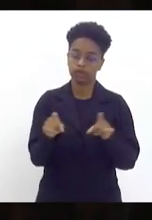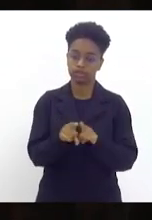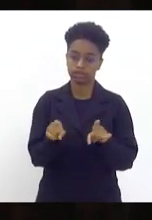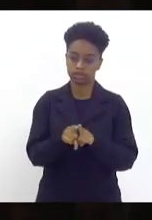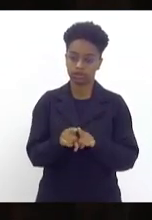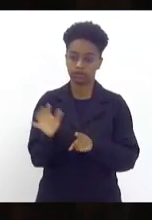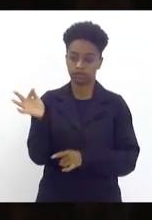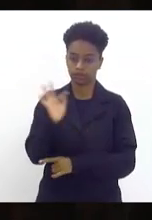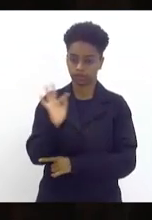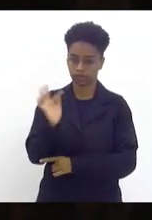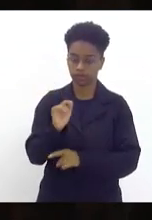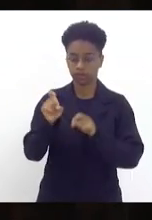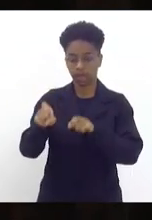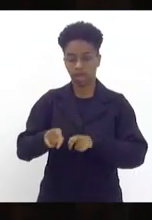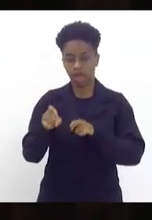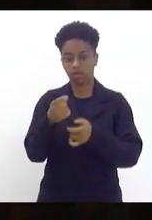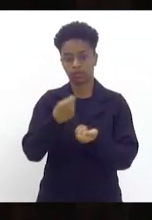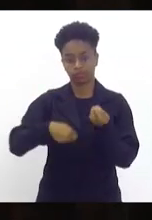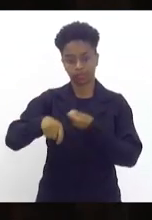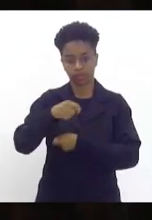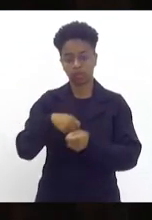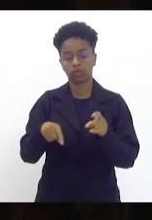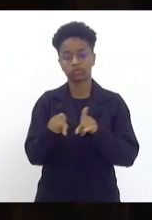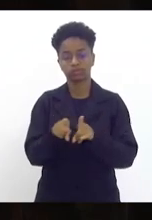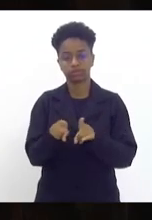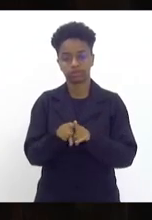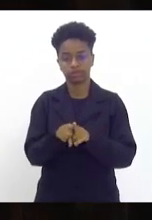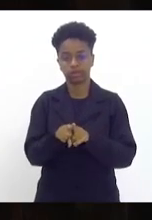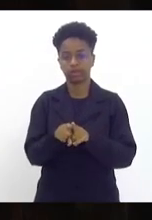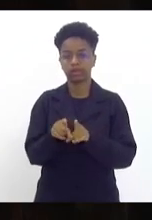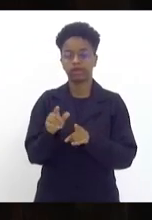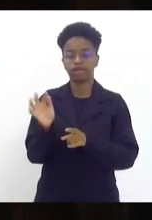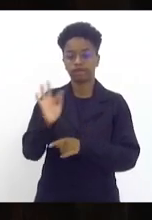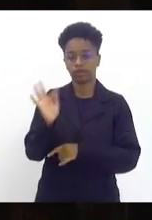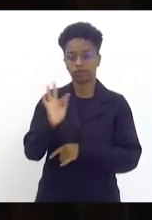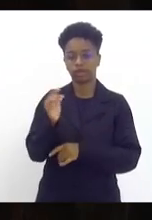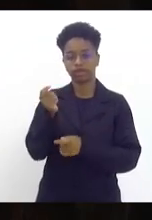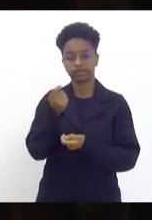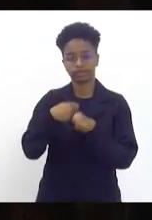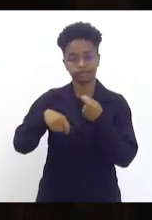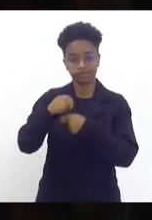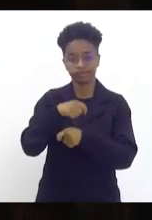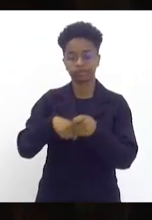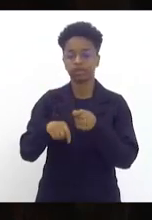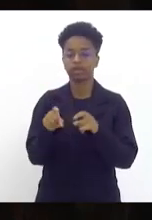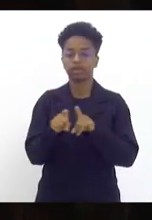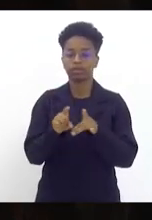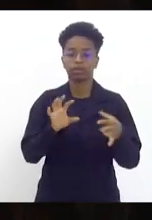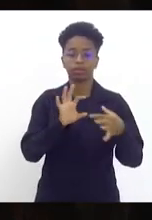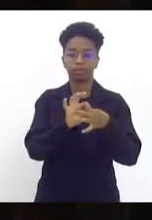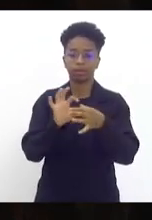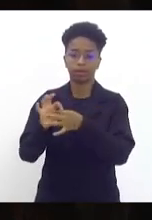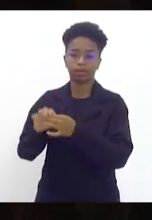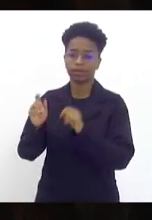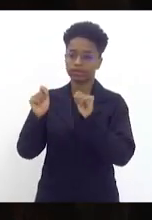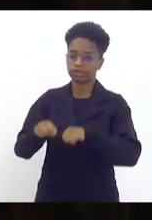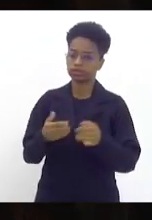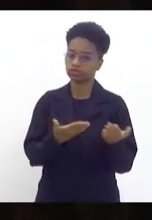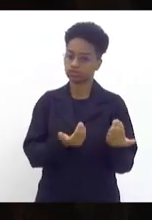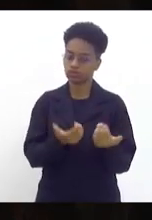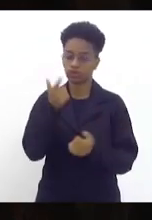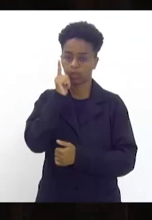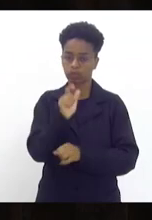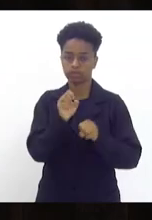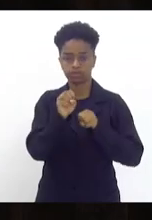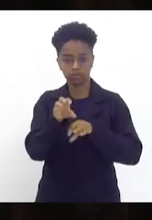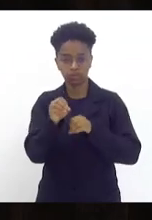a Faculdade de Agronegócios, né, depois Faculdade de Administração, na Unisa, convênios para que esses jovens possam se educar, e